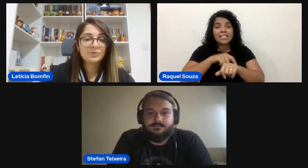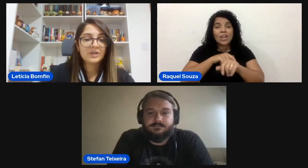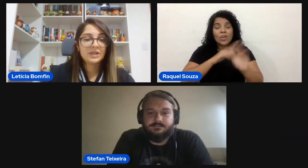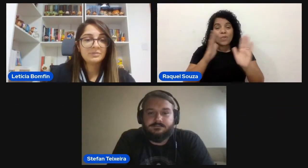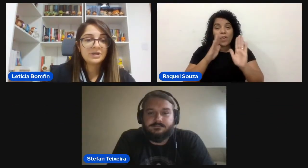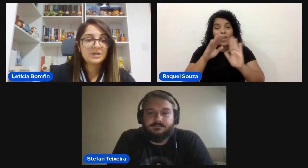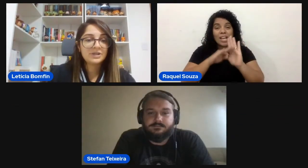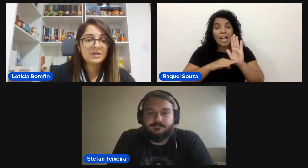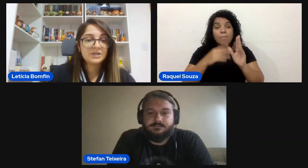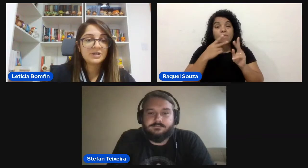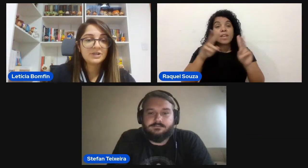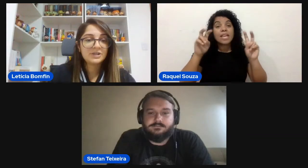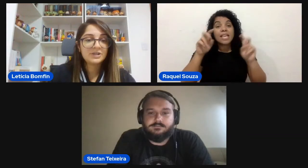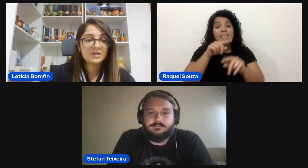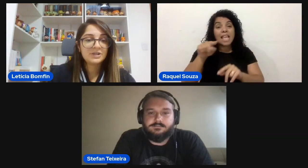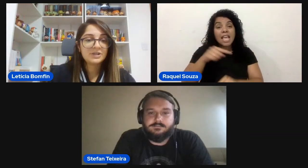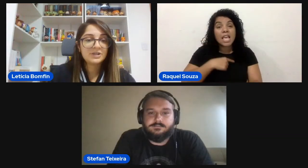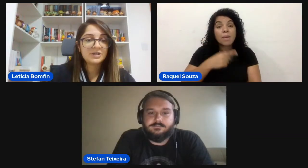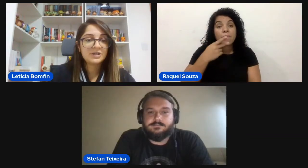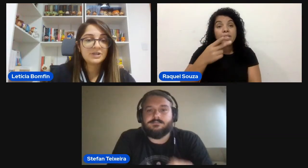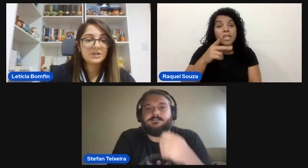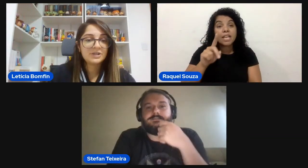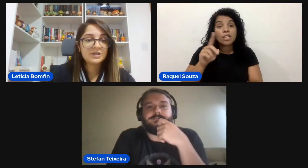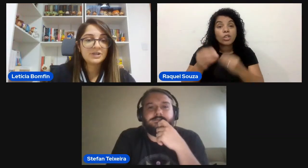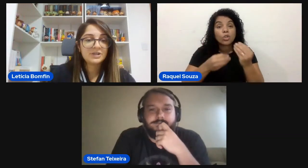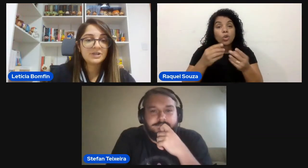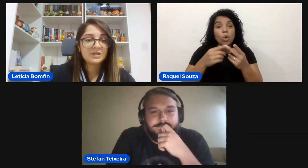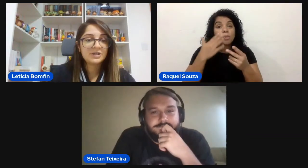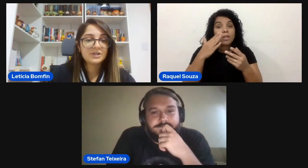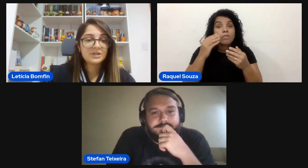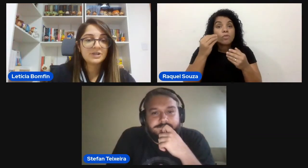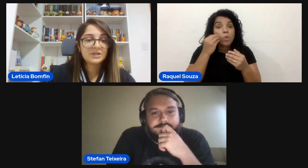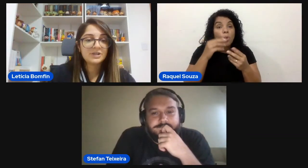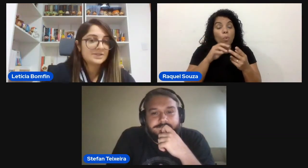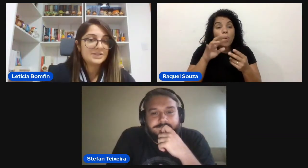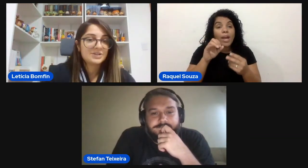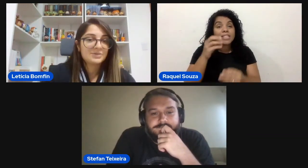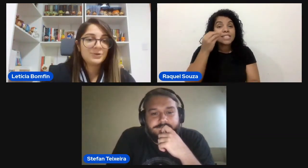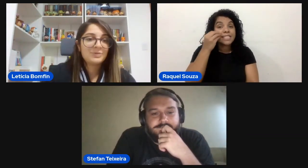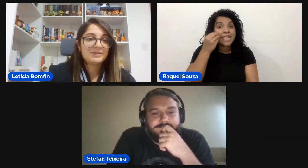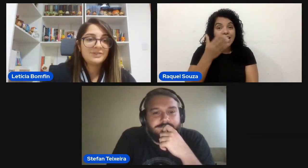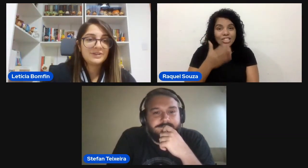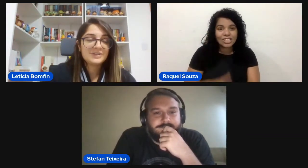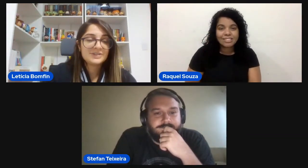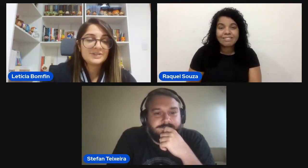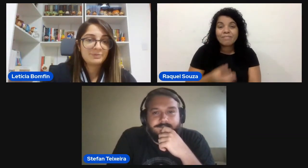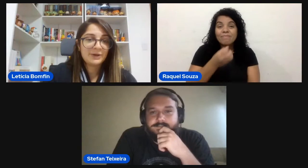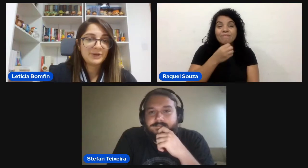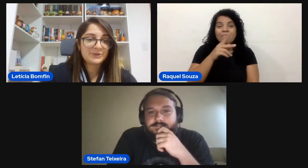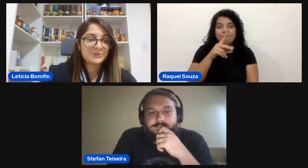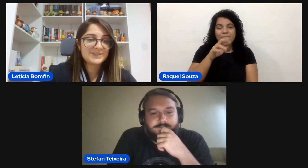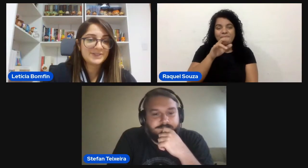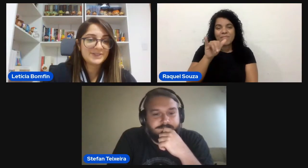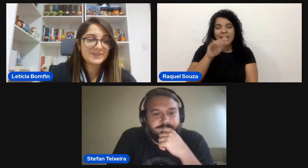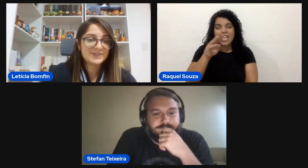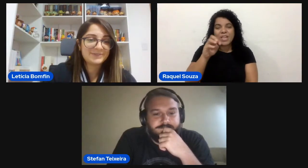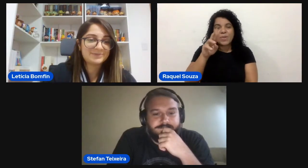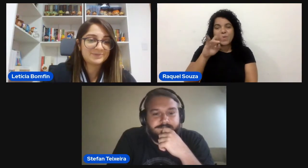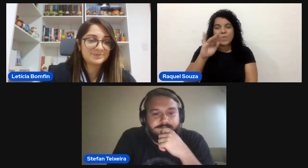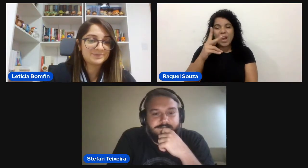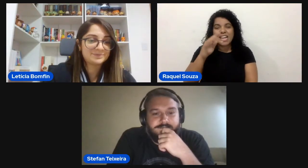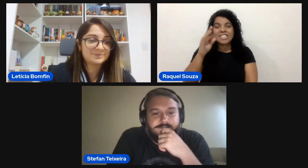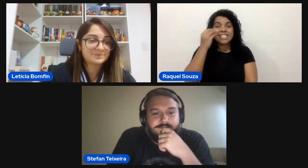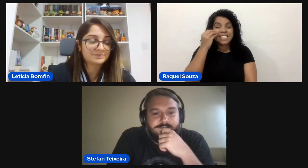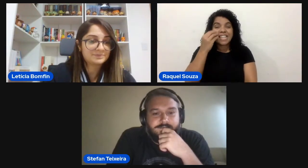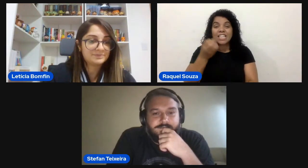o tema Desvendando o Playwright Test. Seja muito bem-vindo, Stefan. O palco é todo seu.